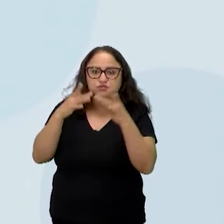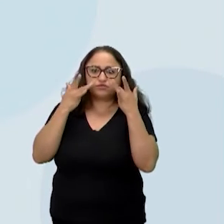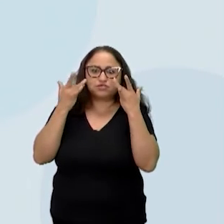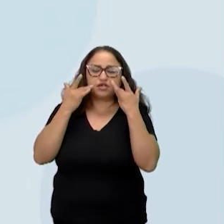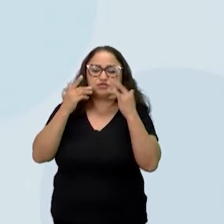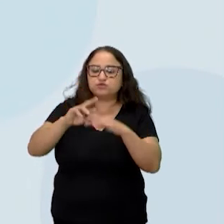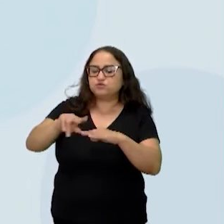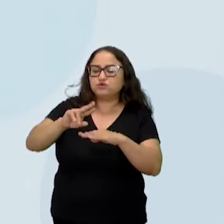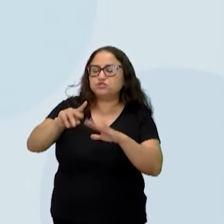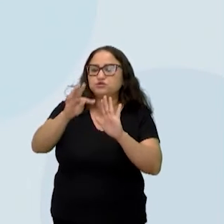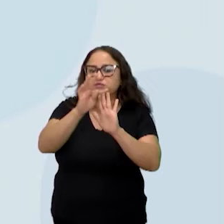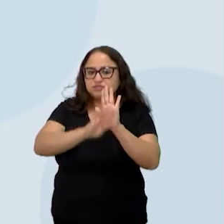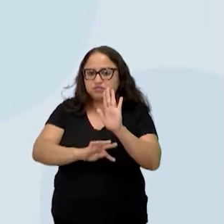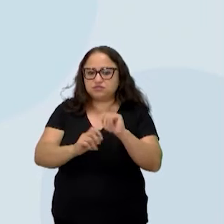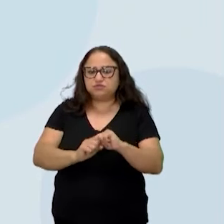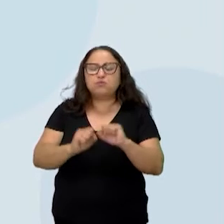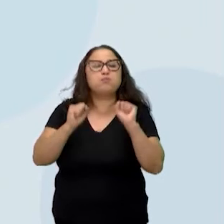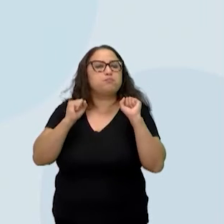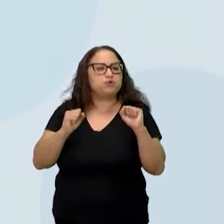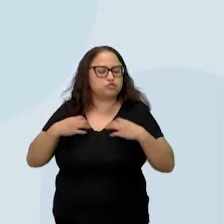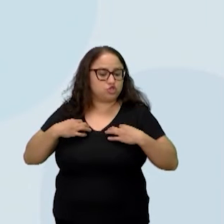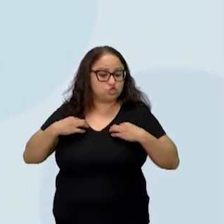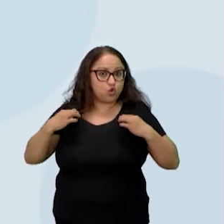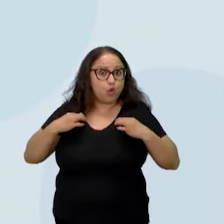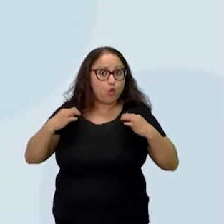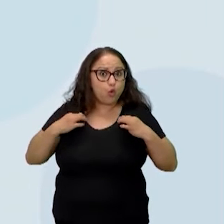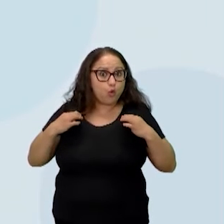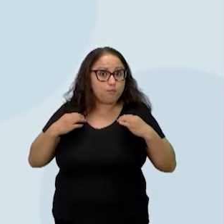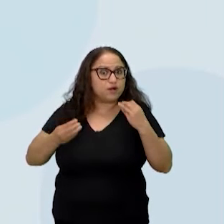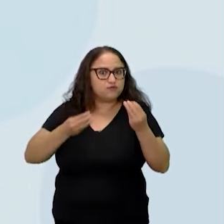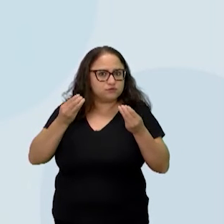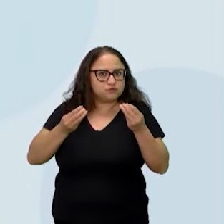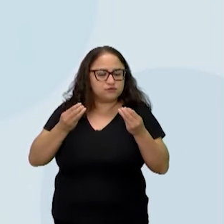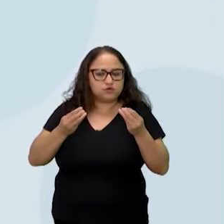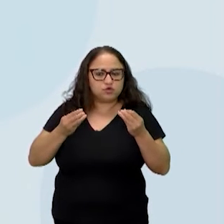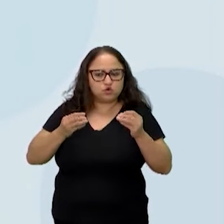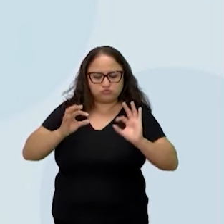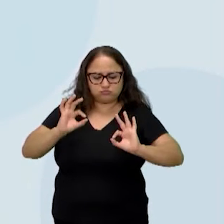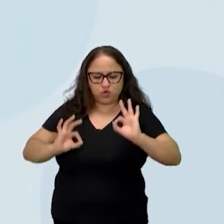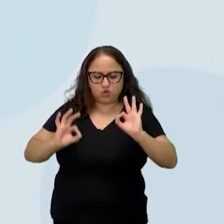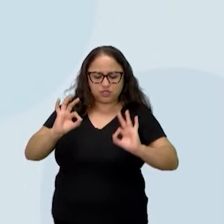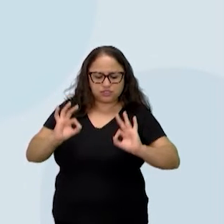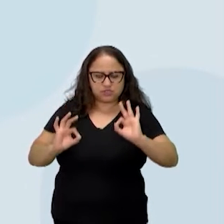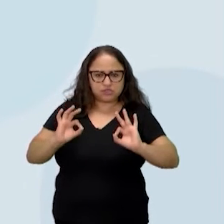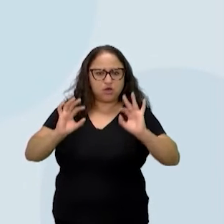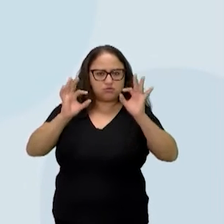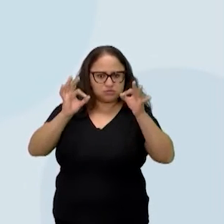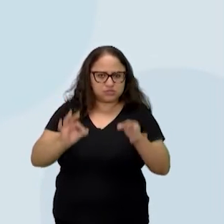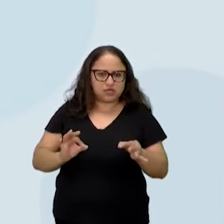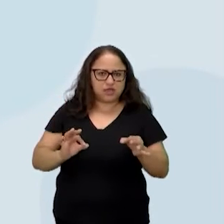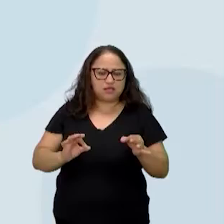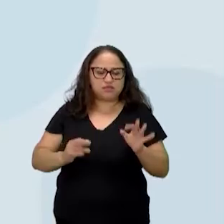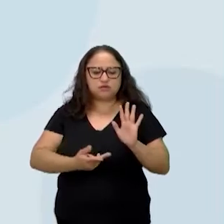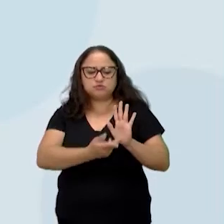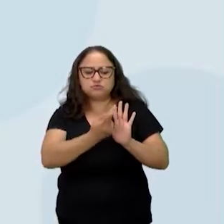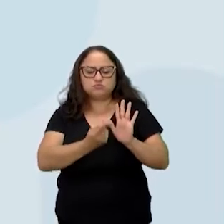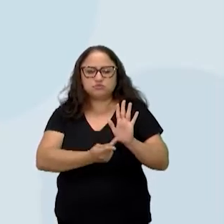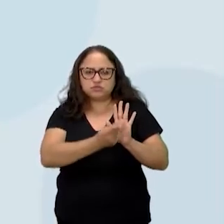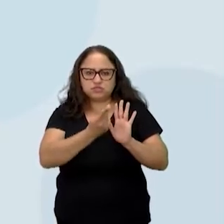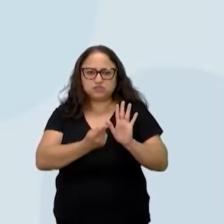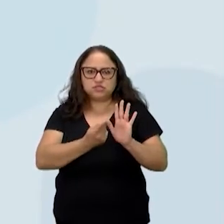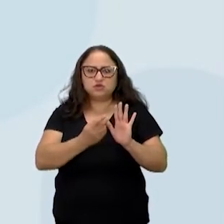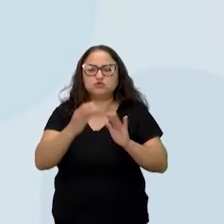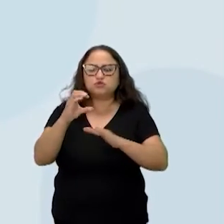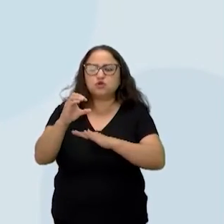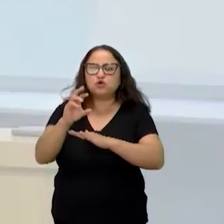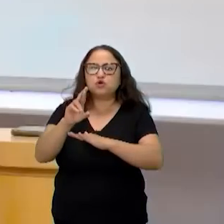tá? Existe o registro de figurino, que aí você vê todos os moldes dos figurinos, todos os desenhos, os croquis de figurino